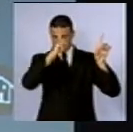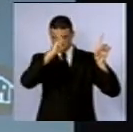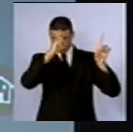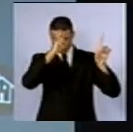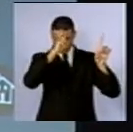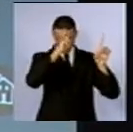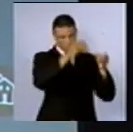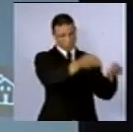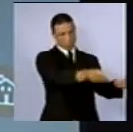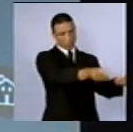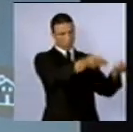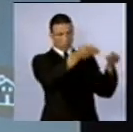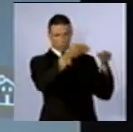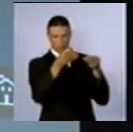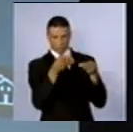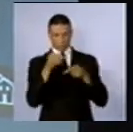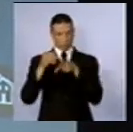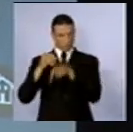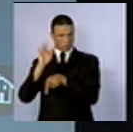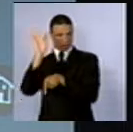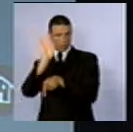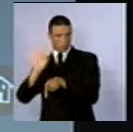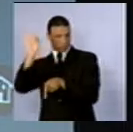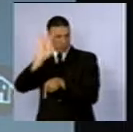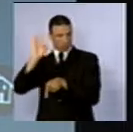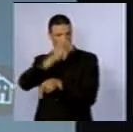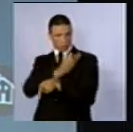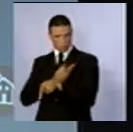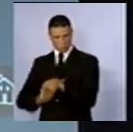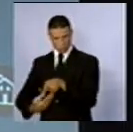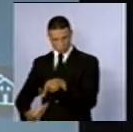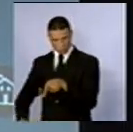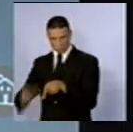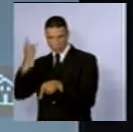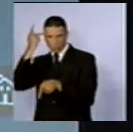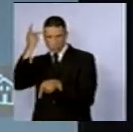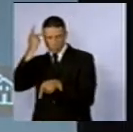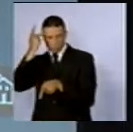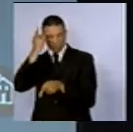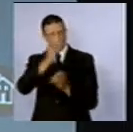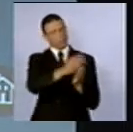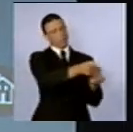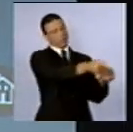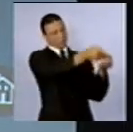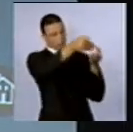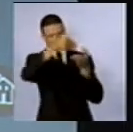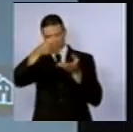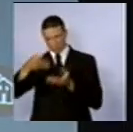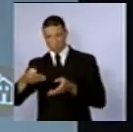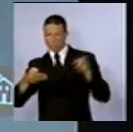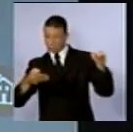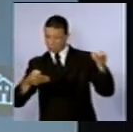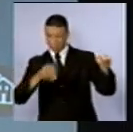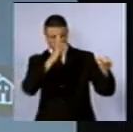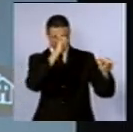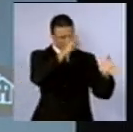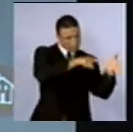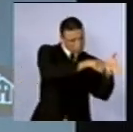nós na na faculdade de saúde pública informações sobre os casos de leucemia diagnosticados